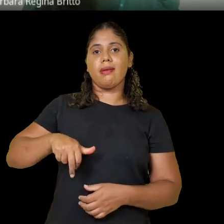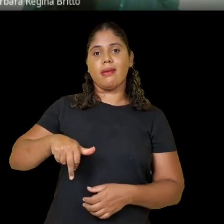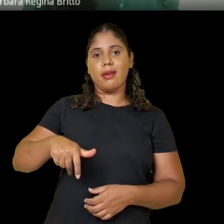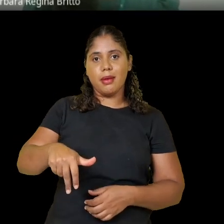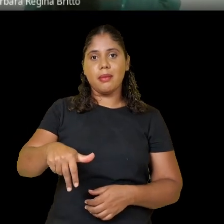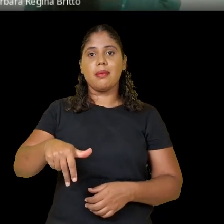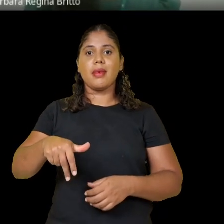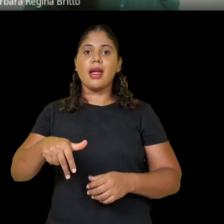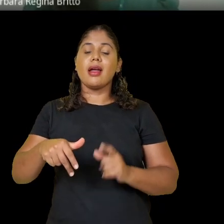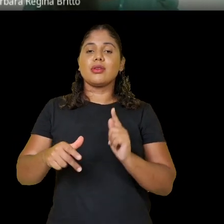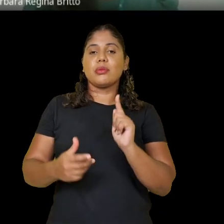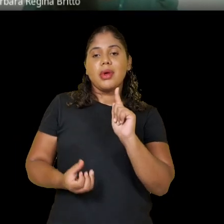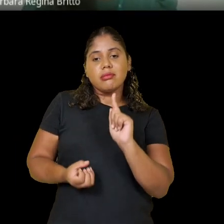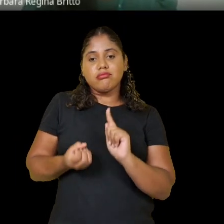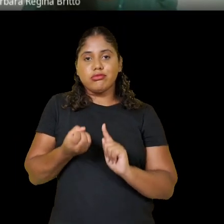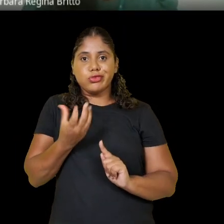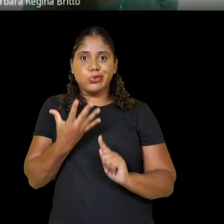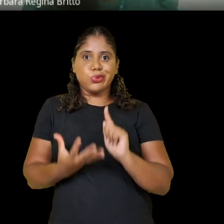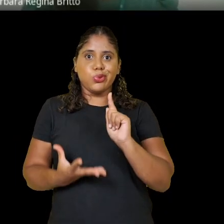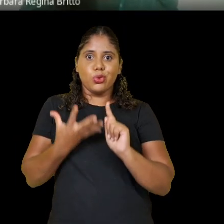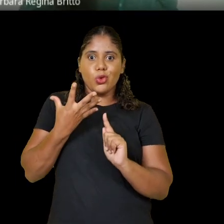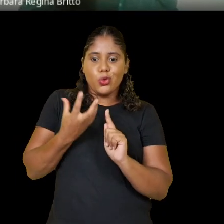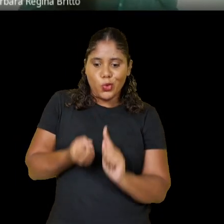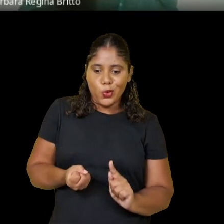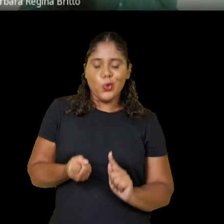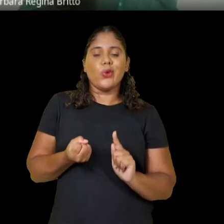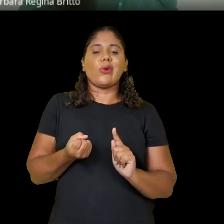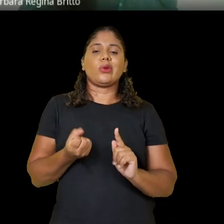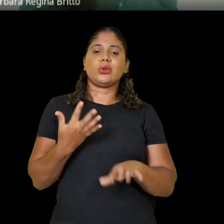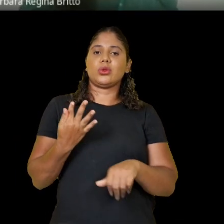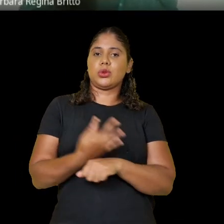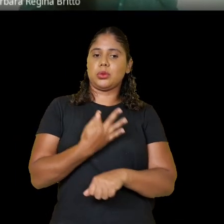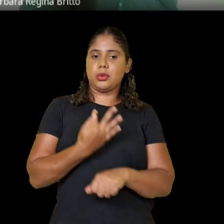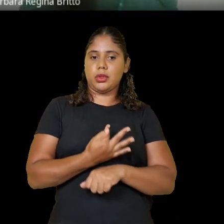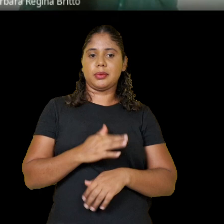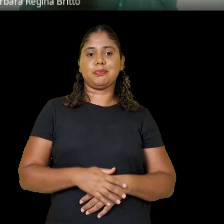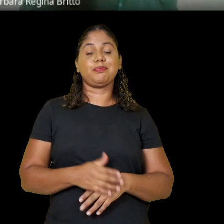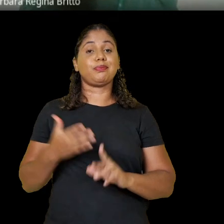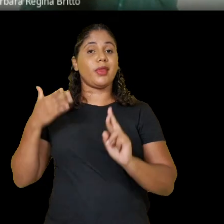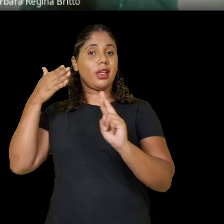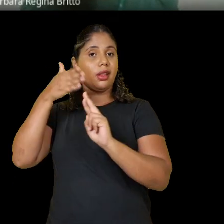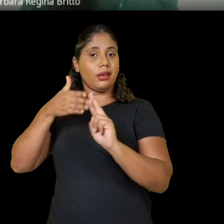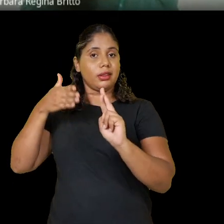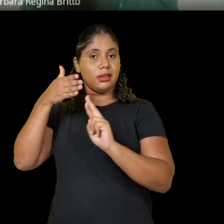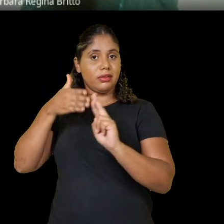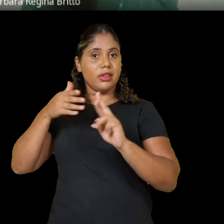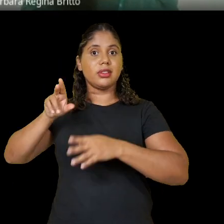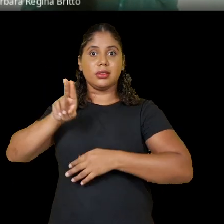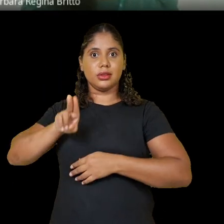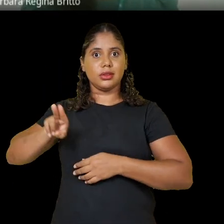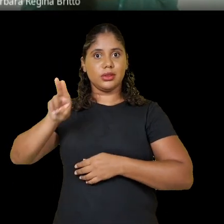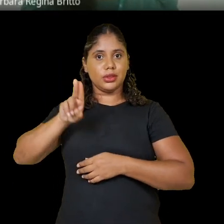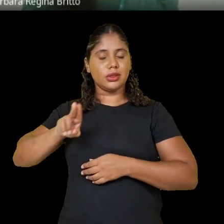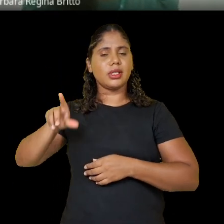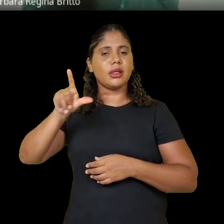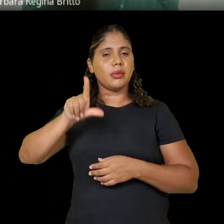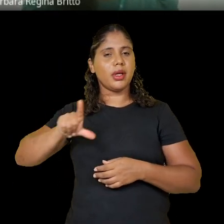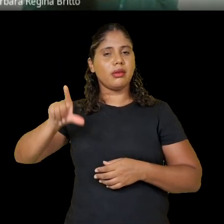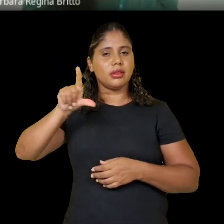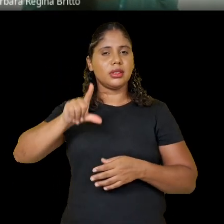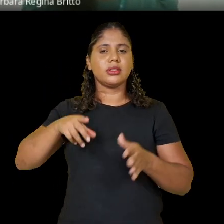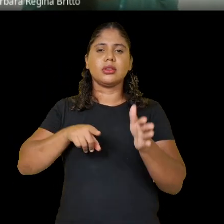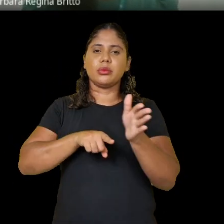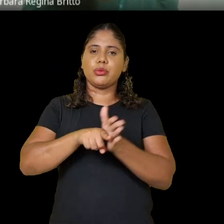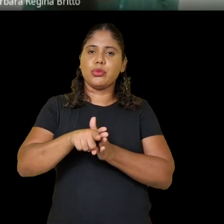gestação, tá? E aqui eu trouxe as referências que foram utilizadas, né, para uma leitura